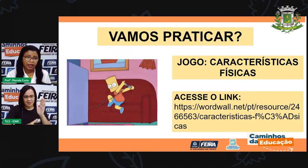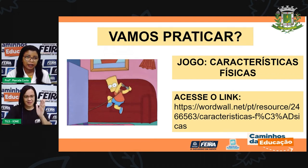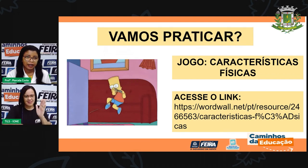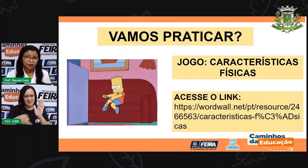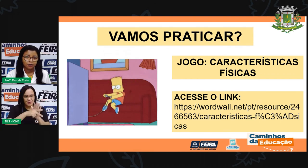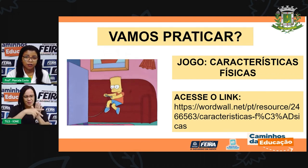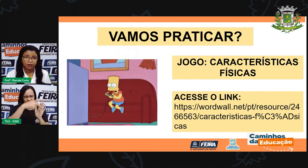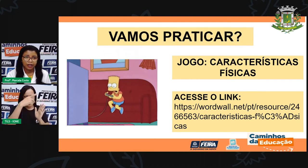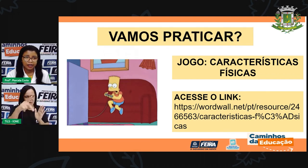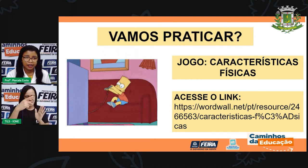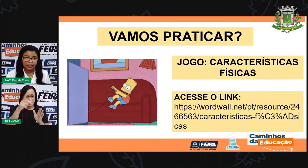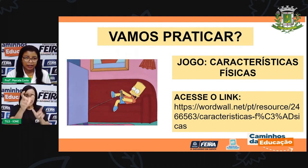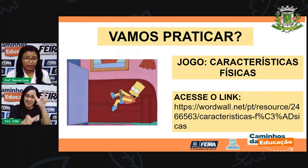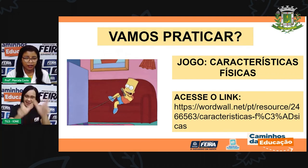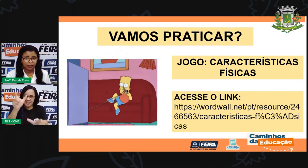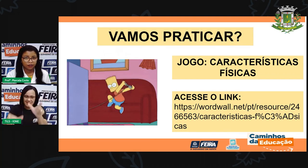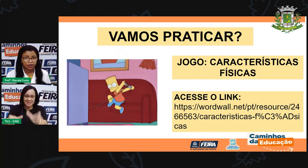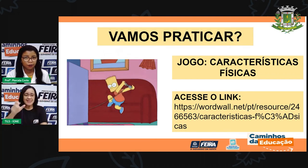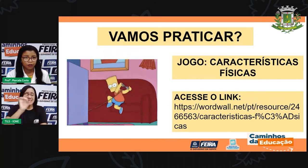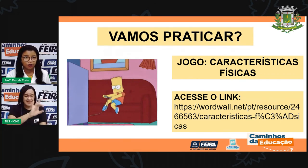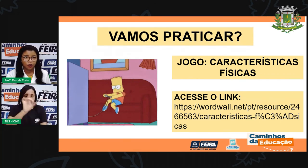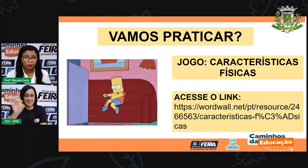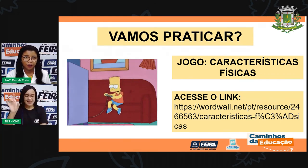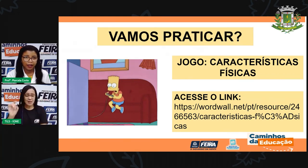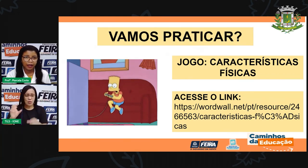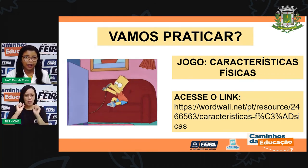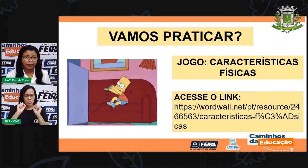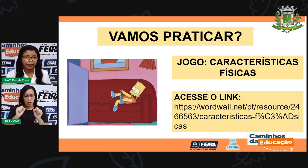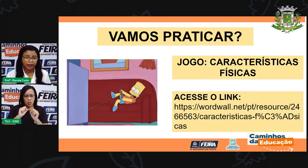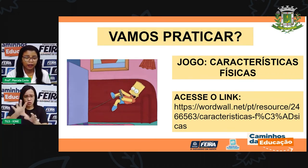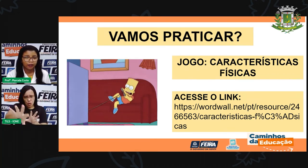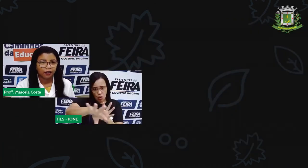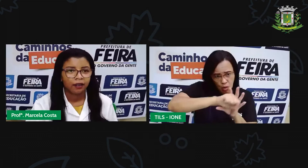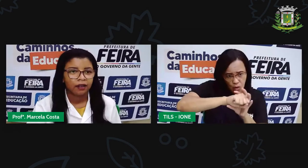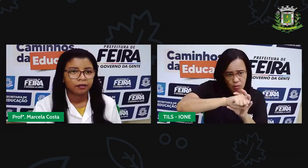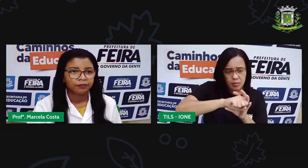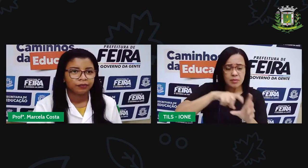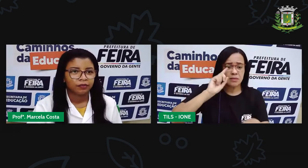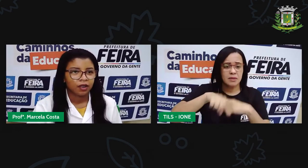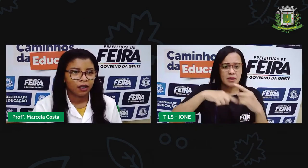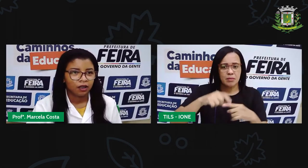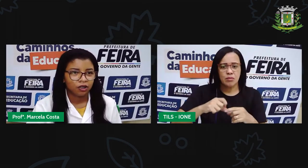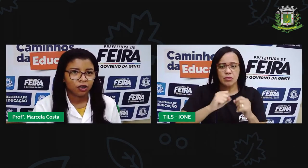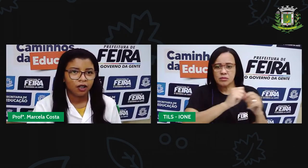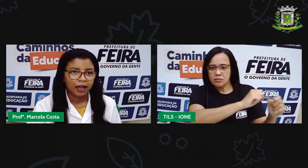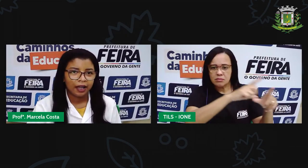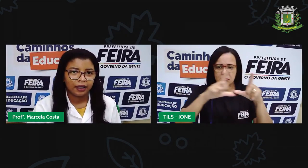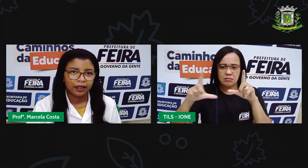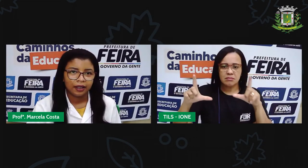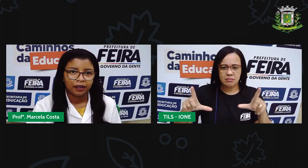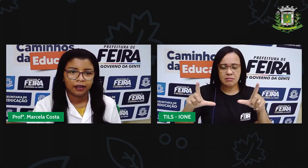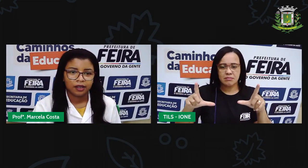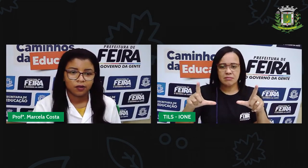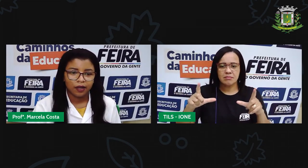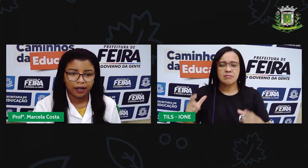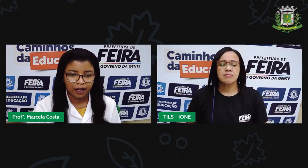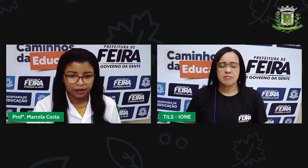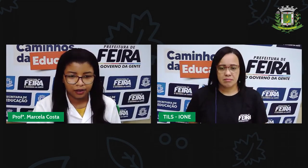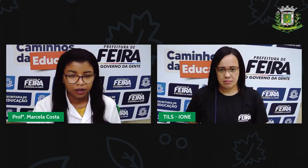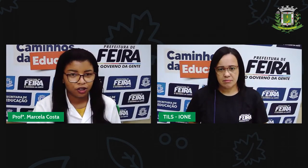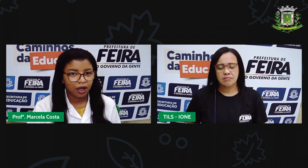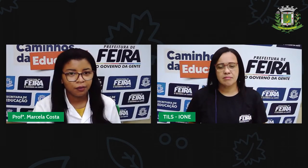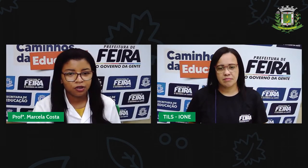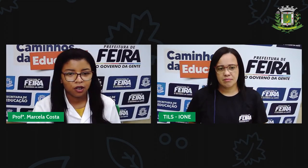Ele está disponível nesse link aqui. Você pode copiar e jogar ele na sua